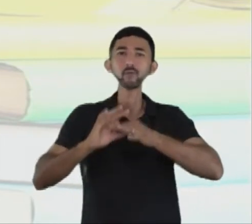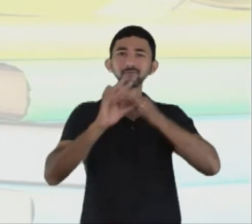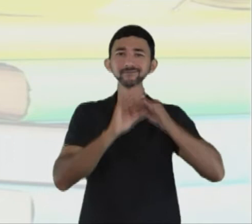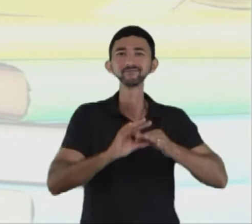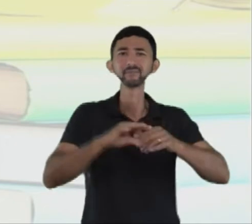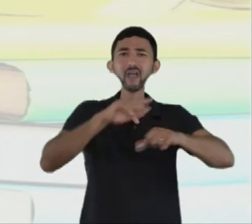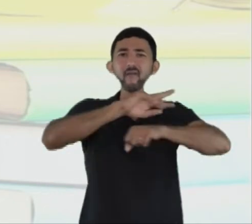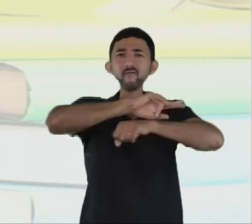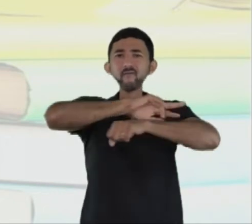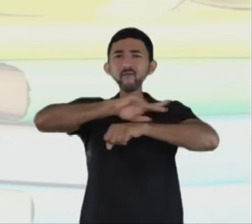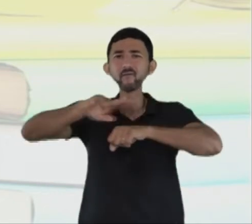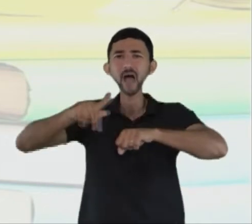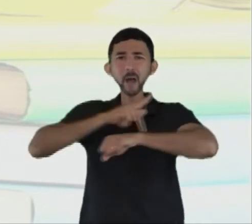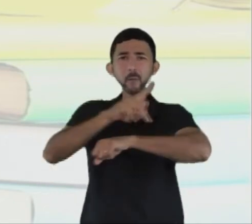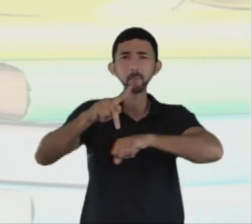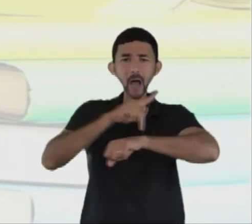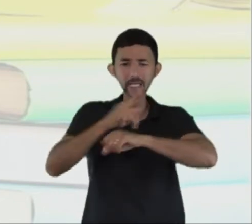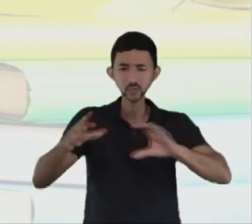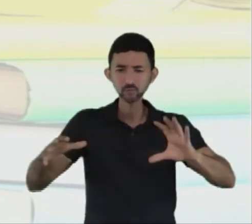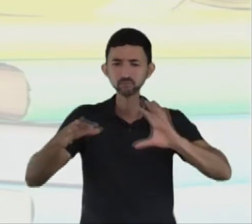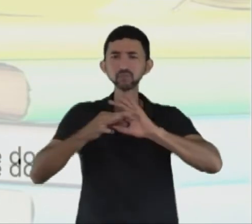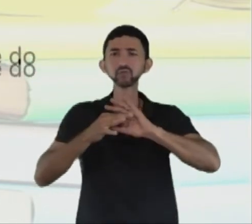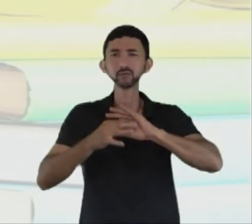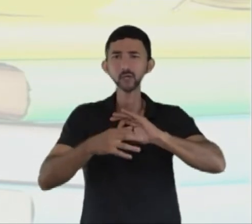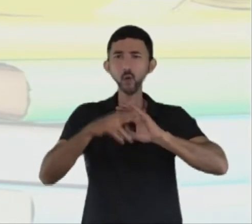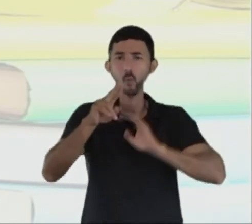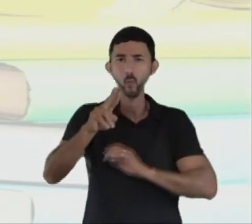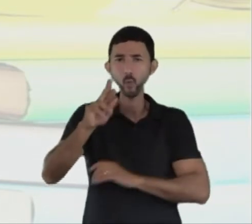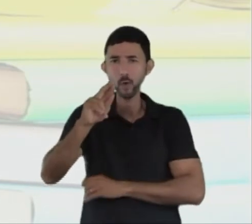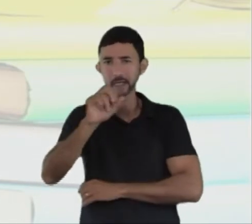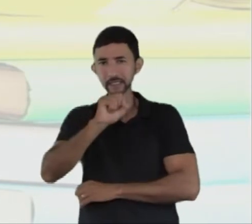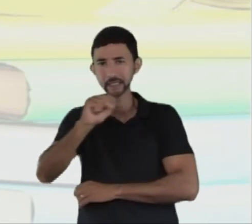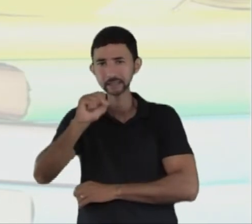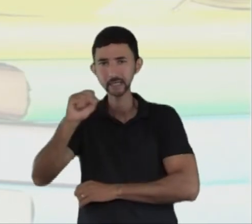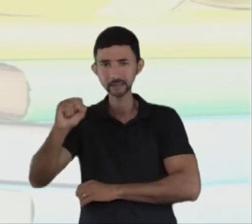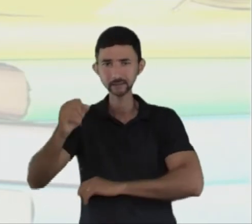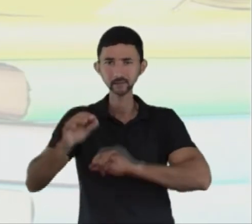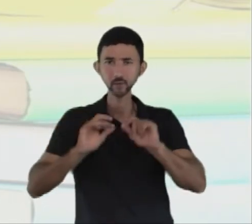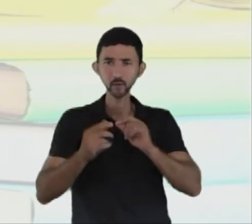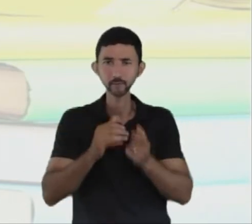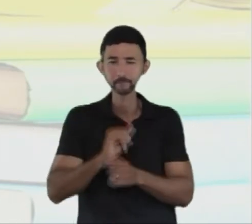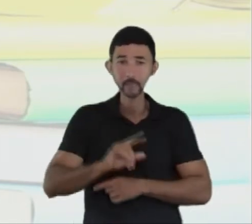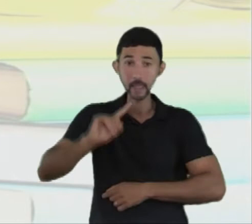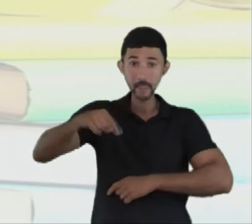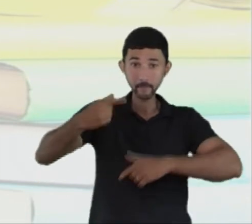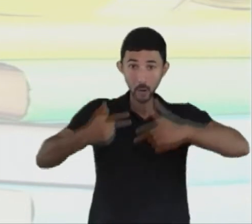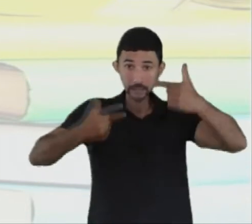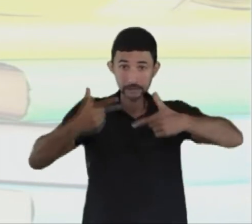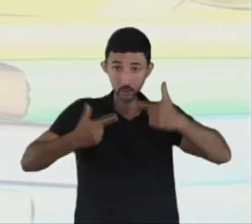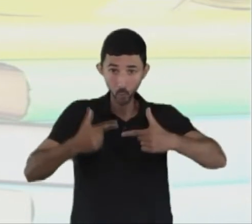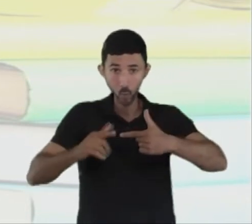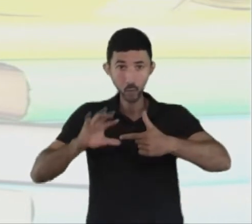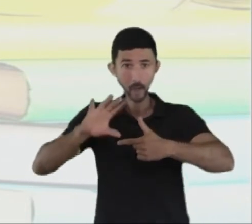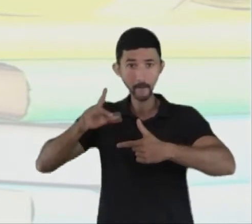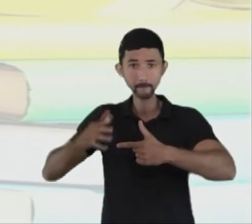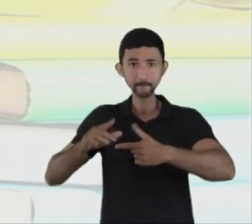Socialistas Soviéticas, em 1922, tá bom? Após a Segunda Guerra Mundial, outros países, principalmente do leste da